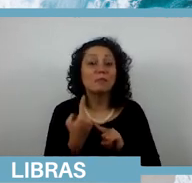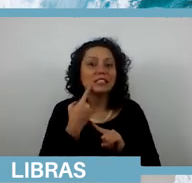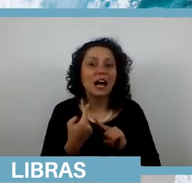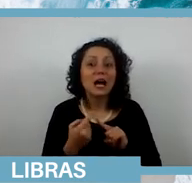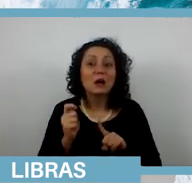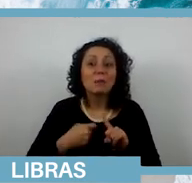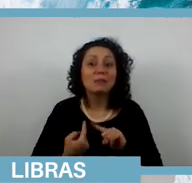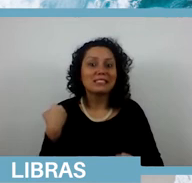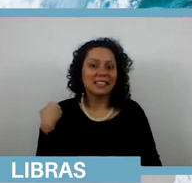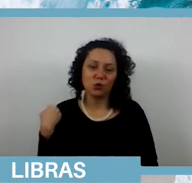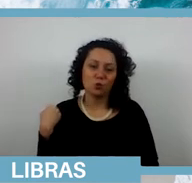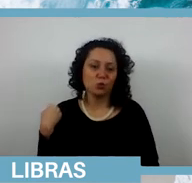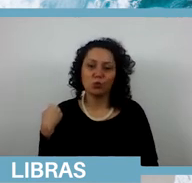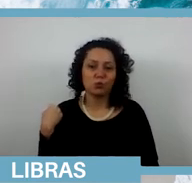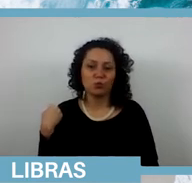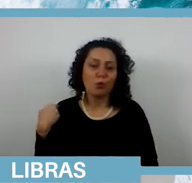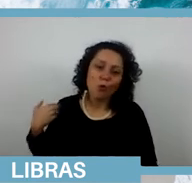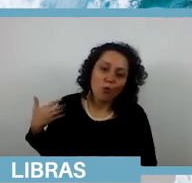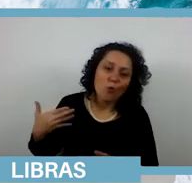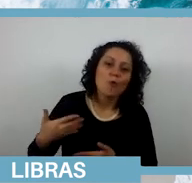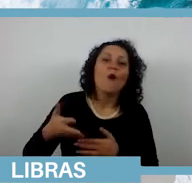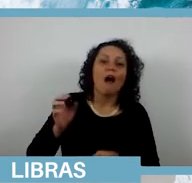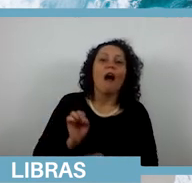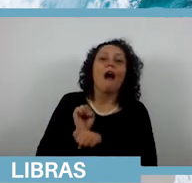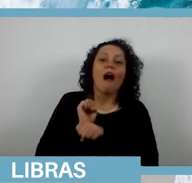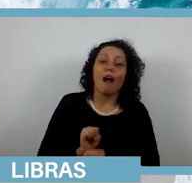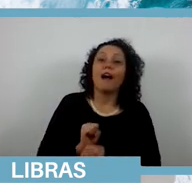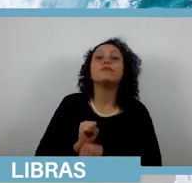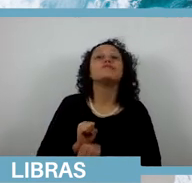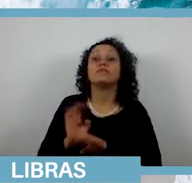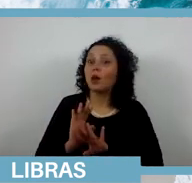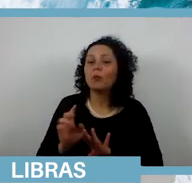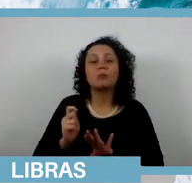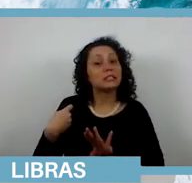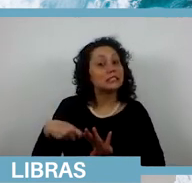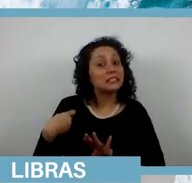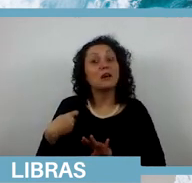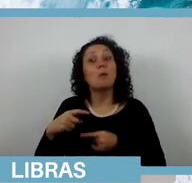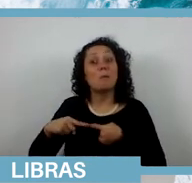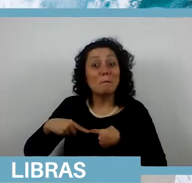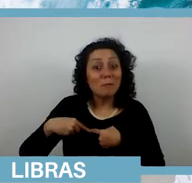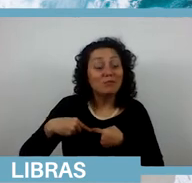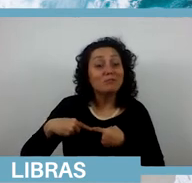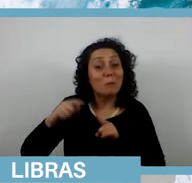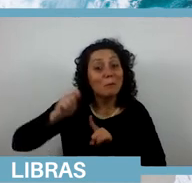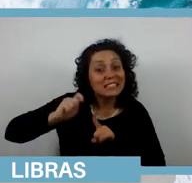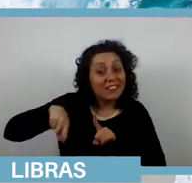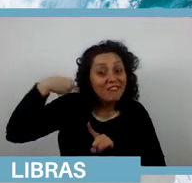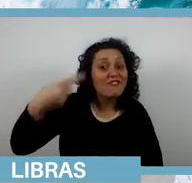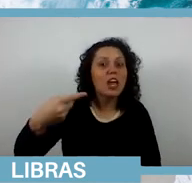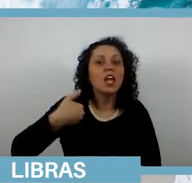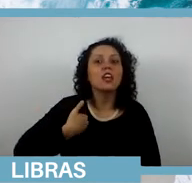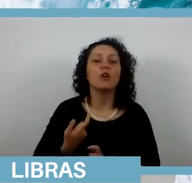né? De depois que já passou o mês para um planejamento do próximo mês, acho que foi uma coisa que fez muita diferença, ajudou muito a